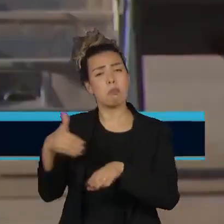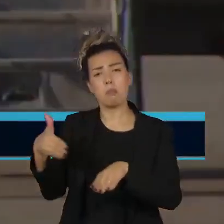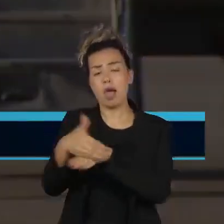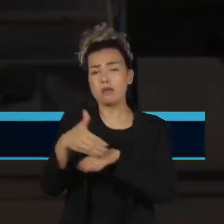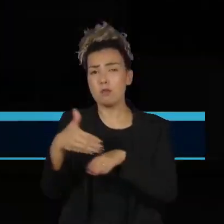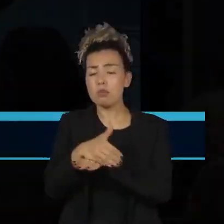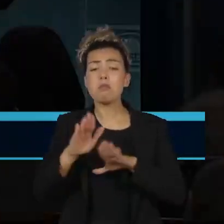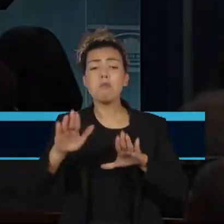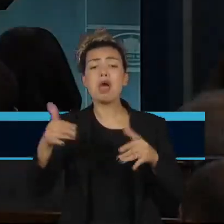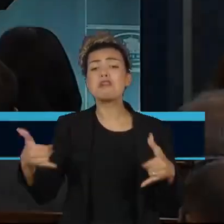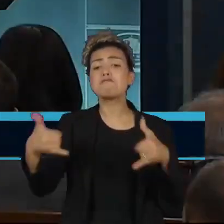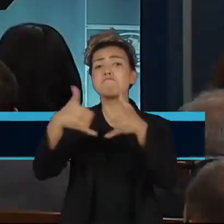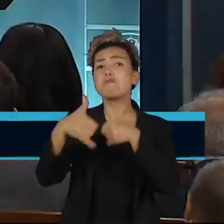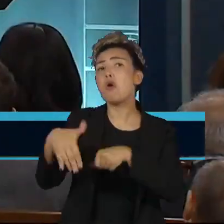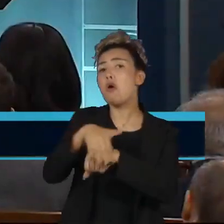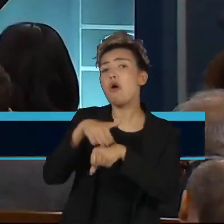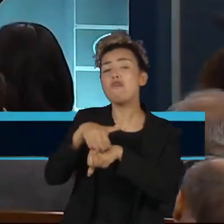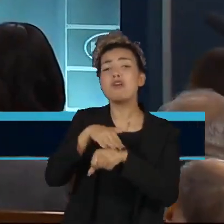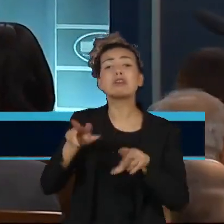foi divulgado.